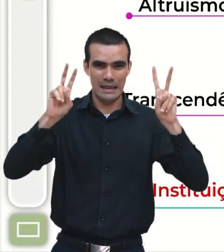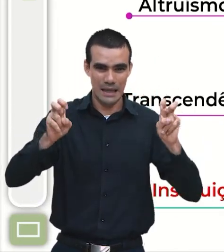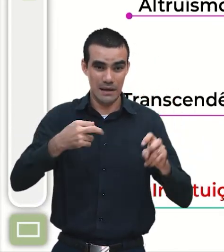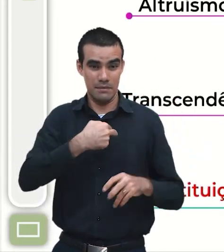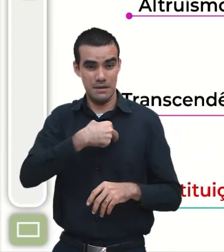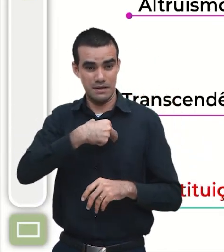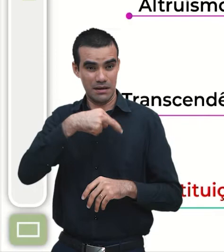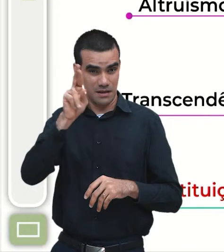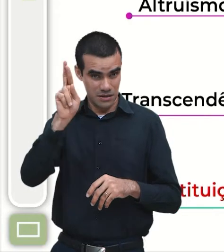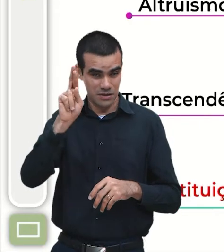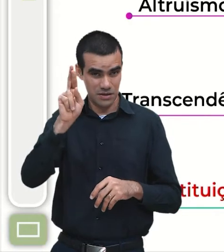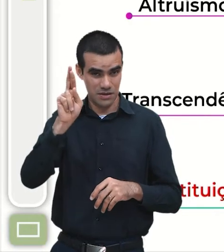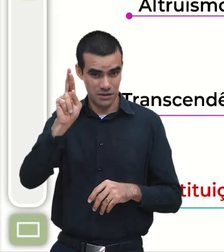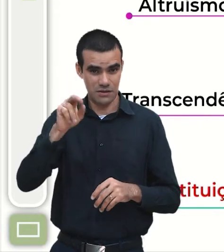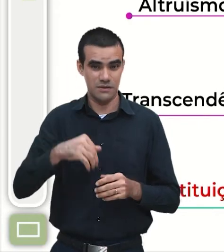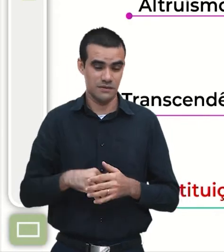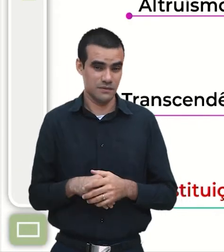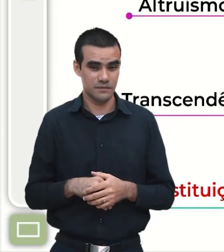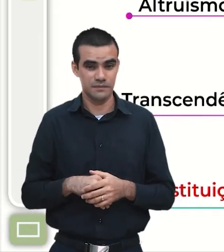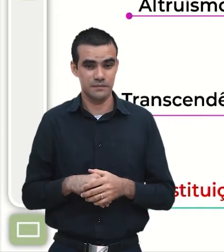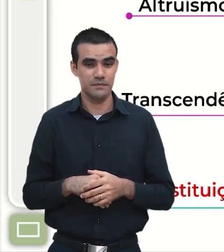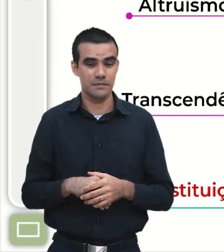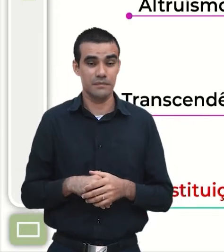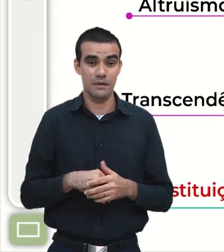nós falamos sobre religião.